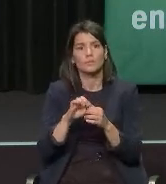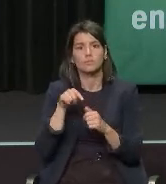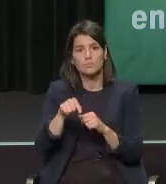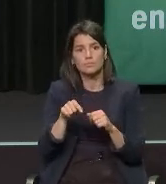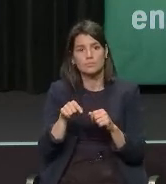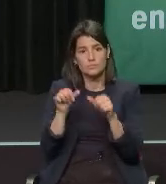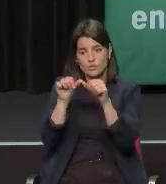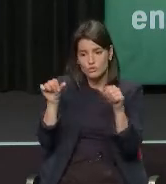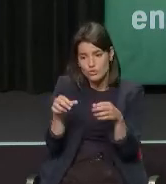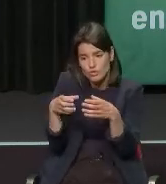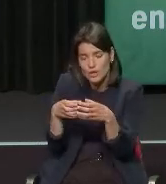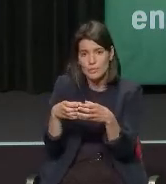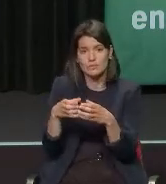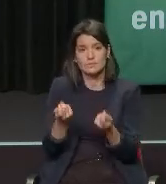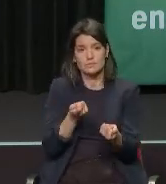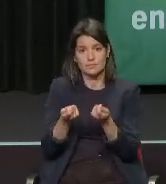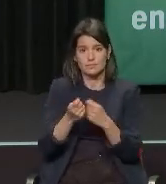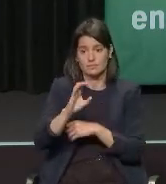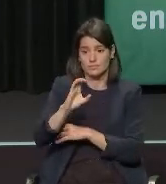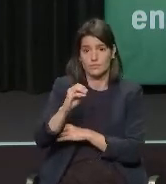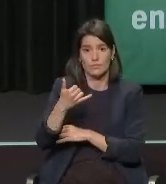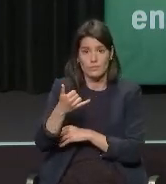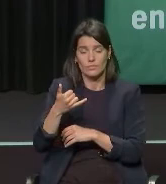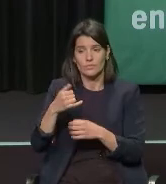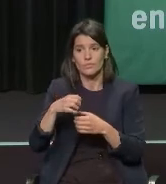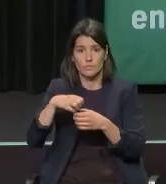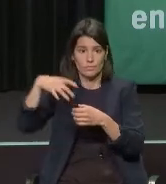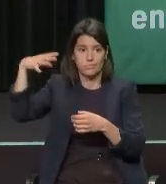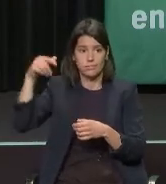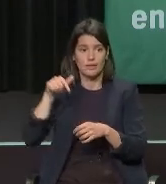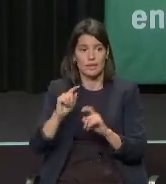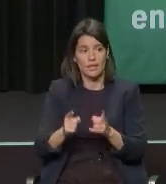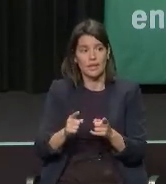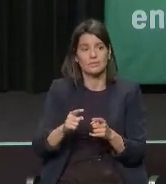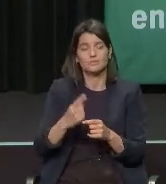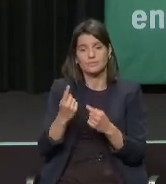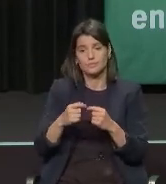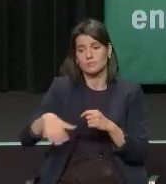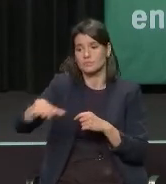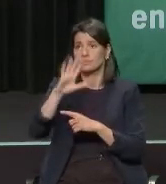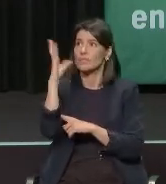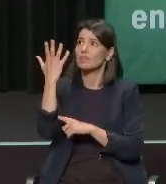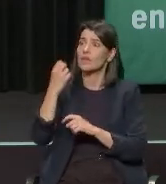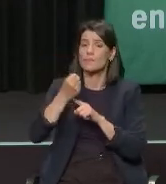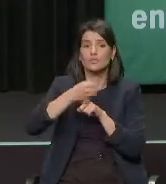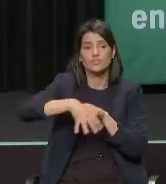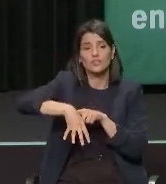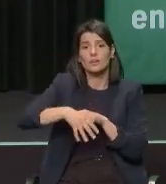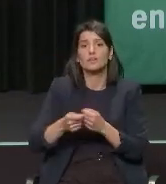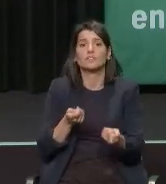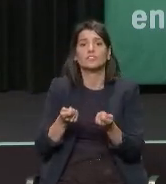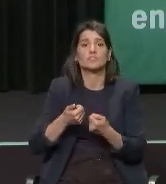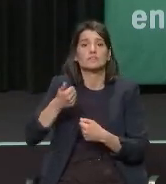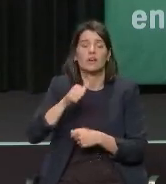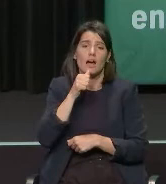ecossistemas. Gerir o carbono é necessariamente, e sobretudo em climas mediterrâneos, gerir a água. Quem tem um mínimo